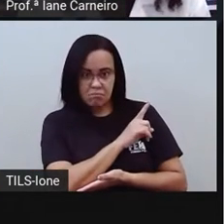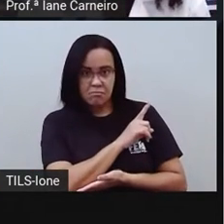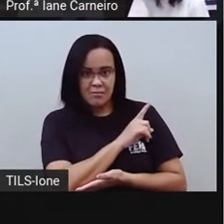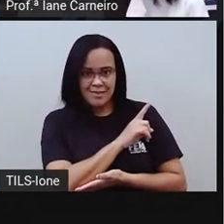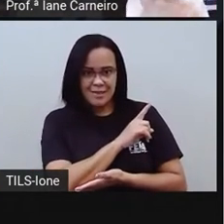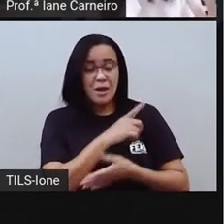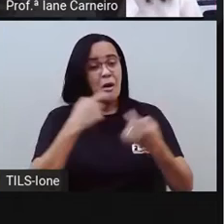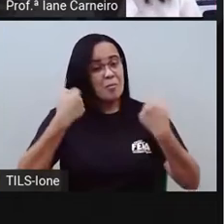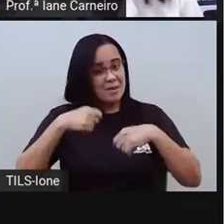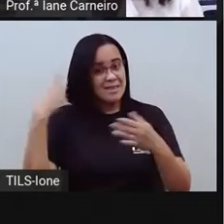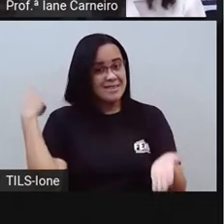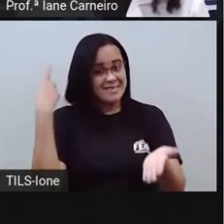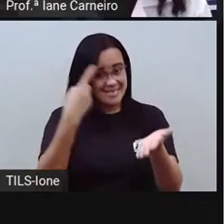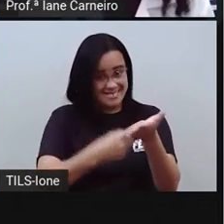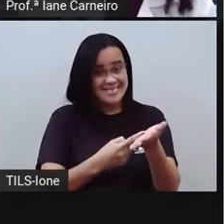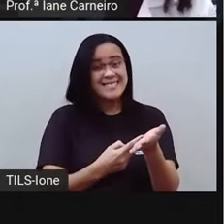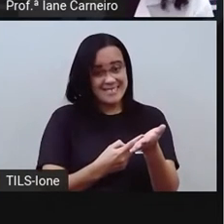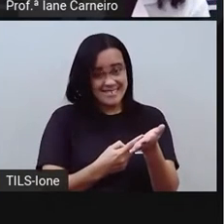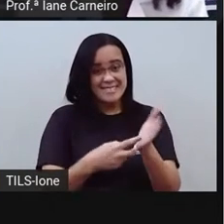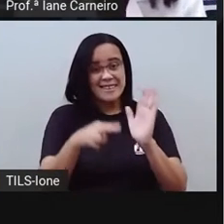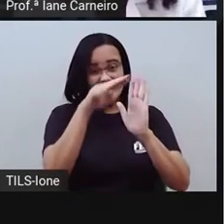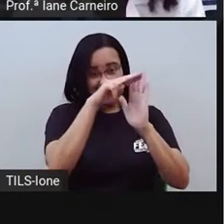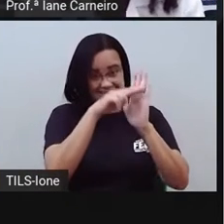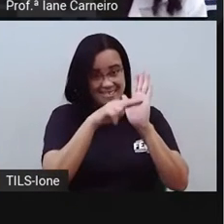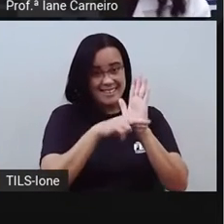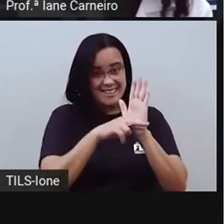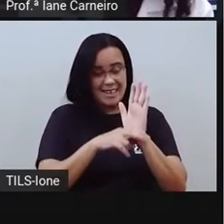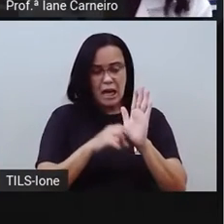bagunça. Ou se não existir uma regra de